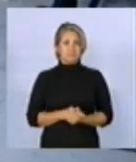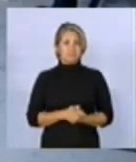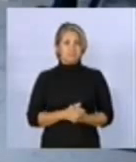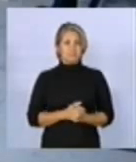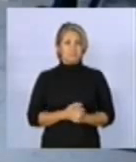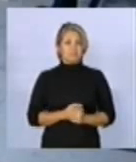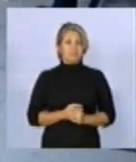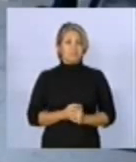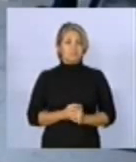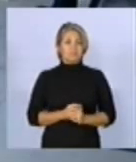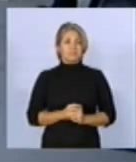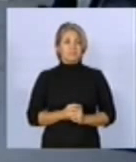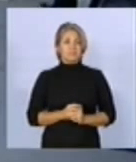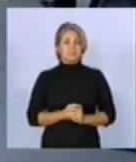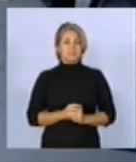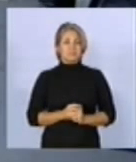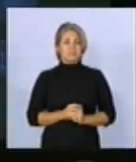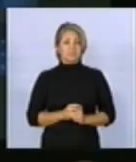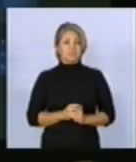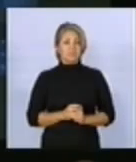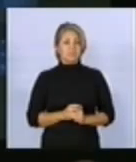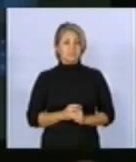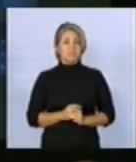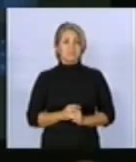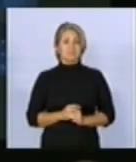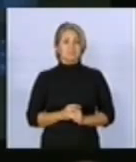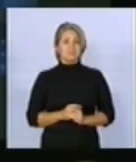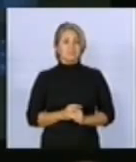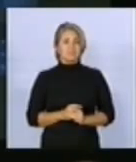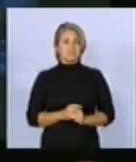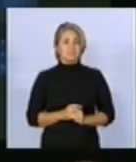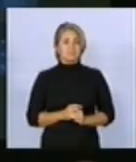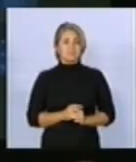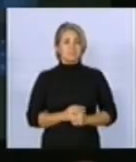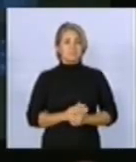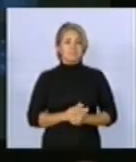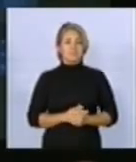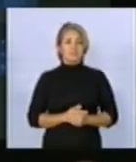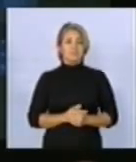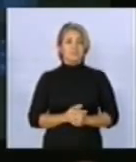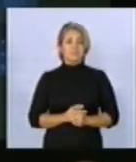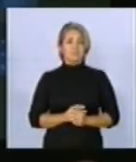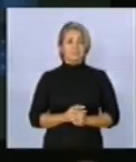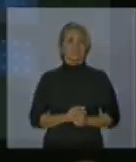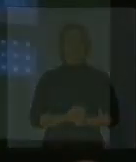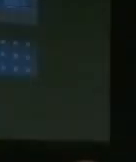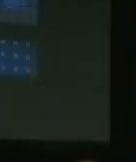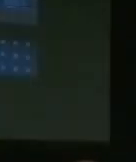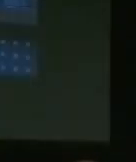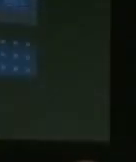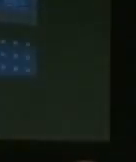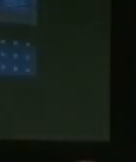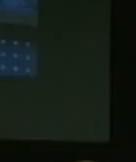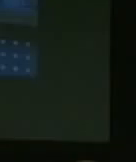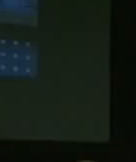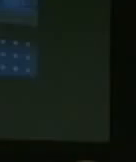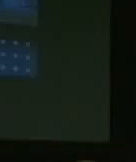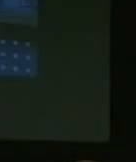800º que você vai ver agora são fortes nossos repórteres flagraram o drama dos animais Queimados nos Canaviais do interior de